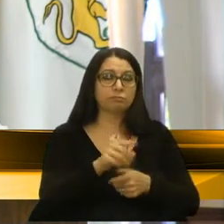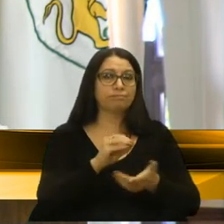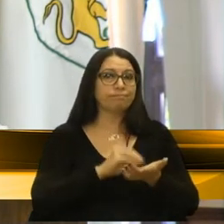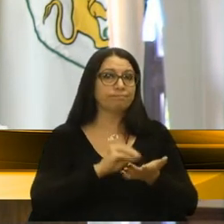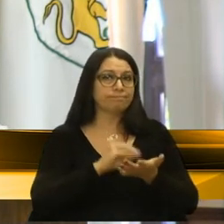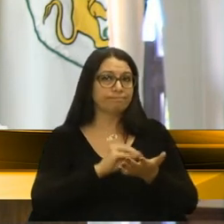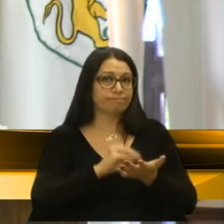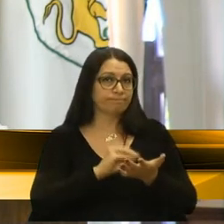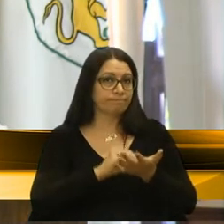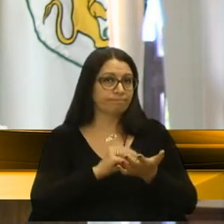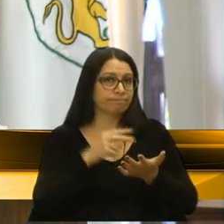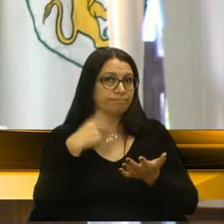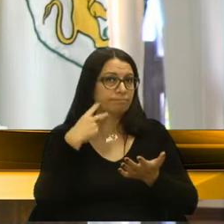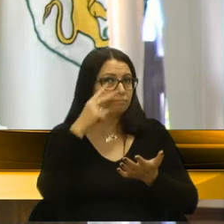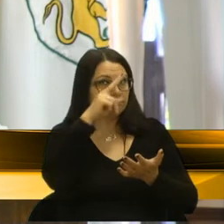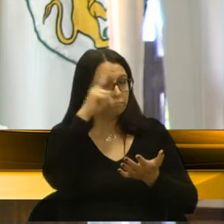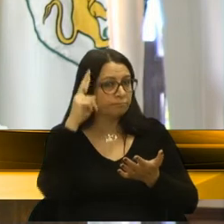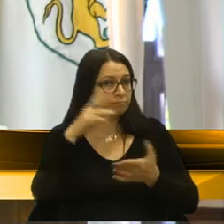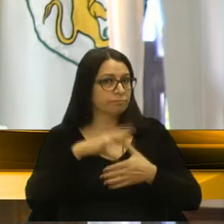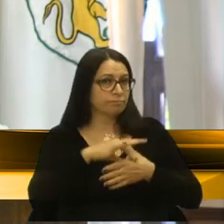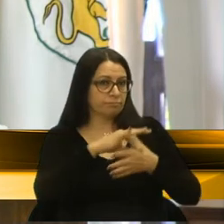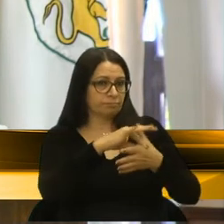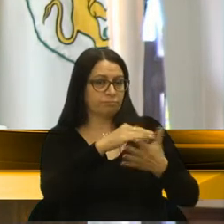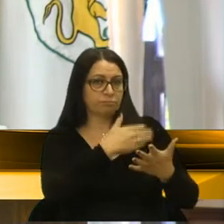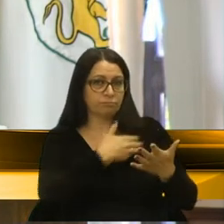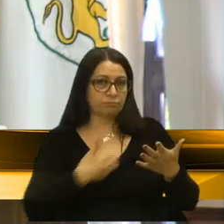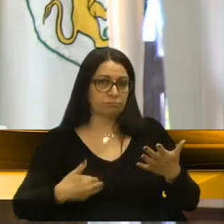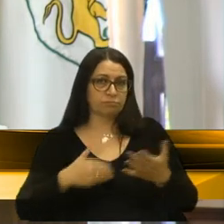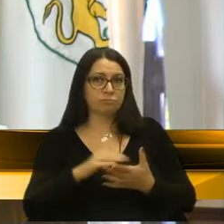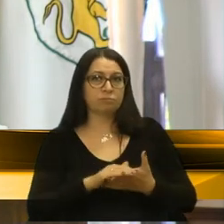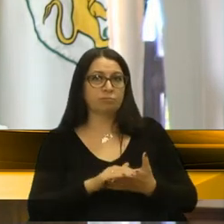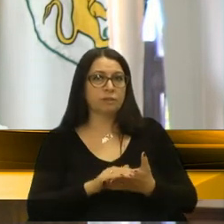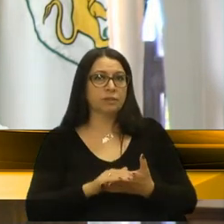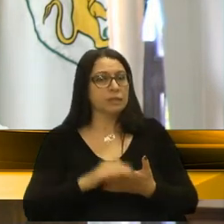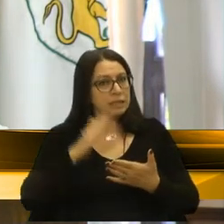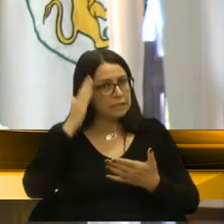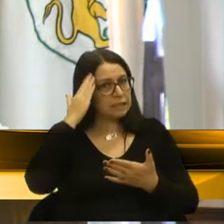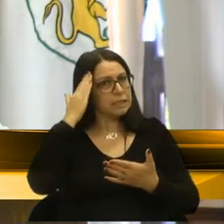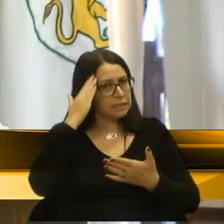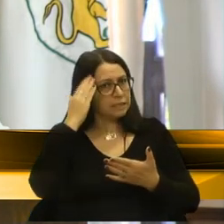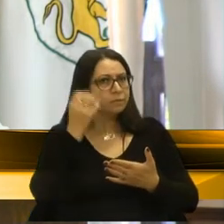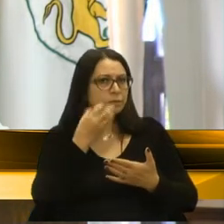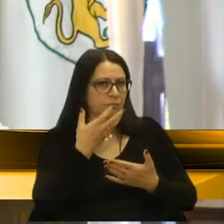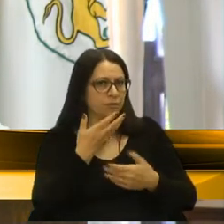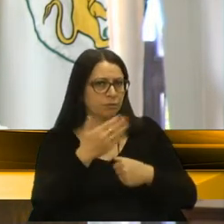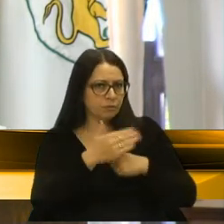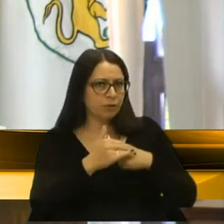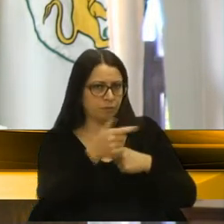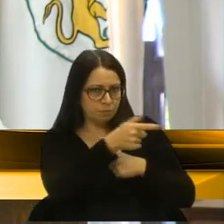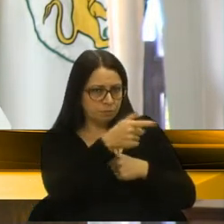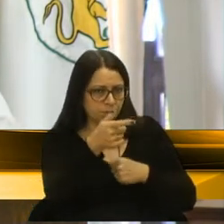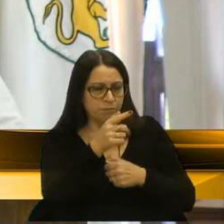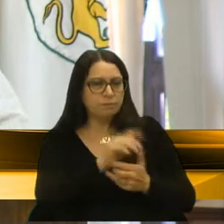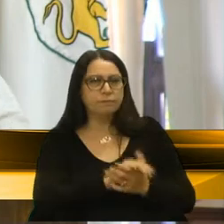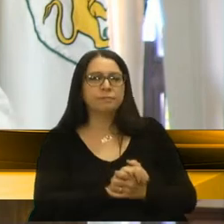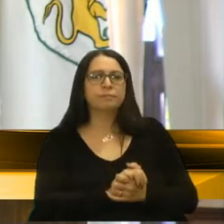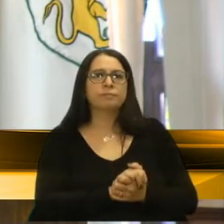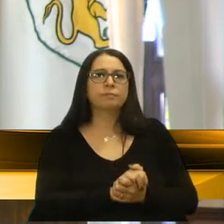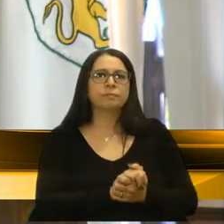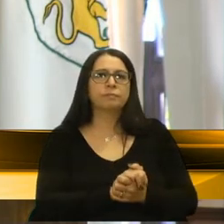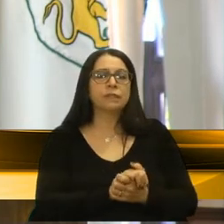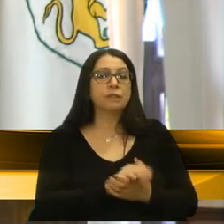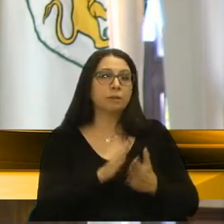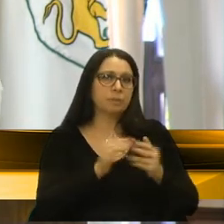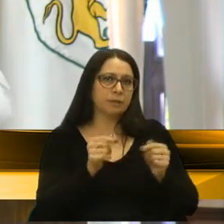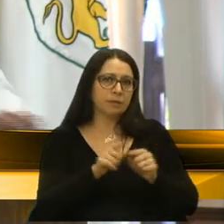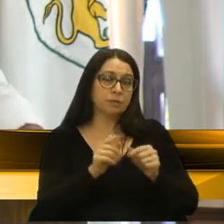faltando, vereador Velocino Ex, líder do governo, eu sabe que eu tenho uma consideração muito grande pelo senhor. Eu lhe peço